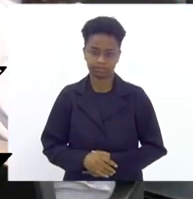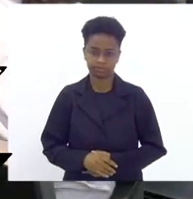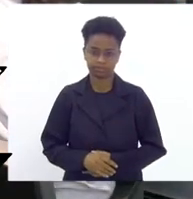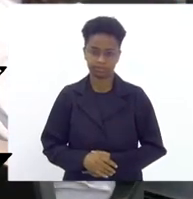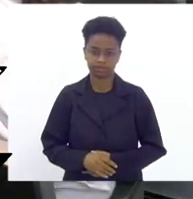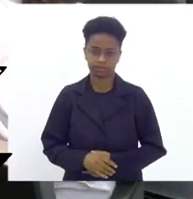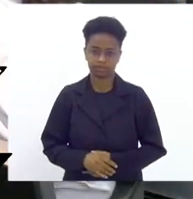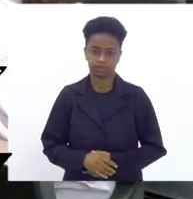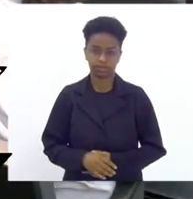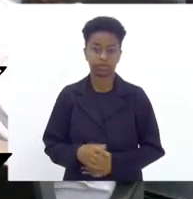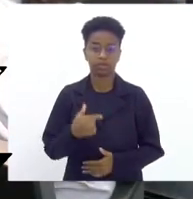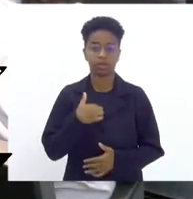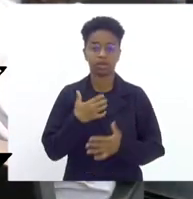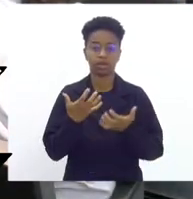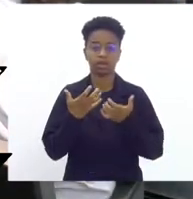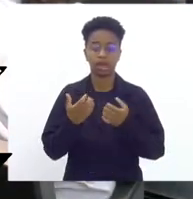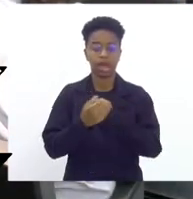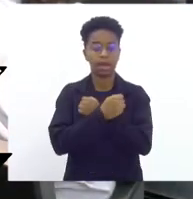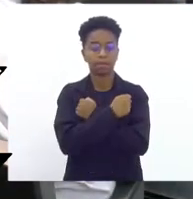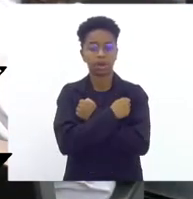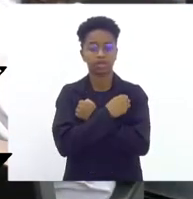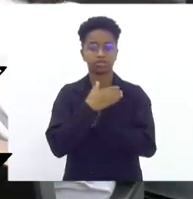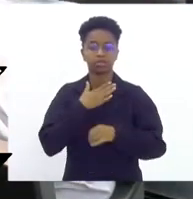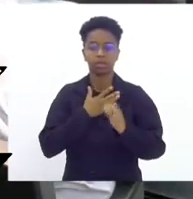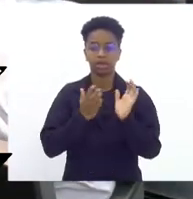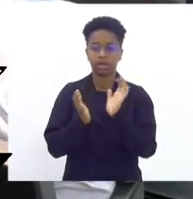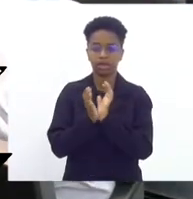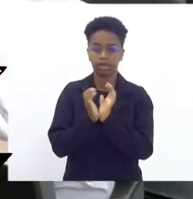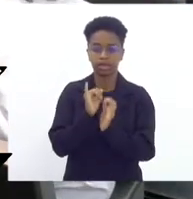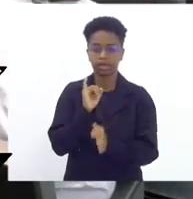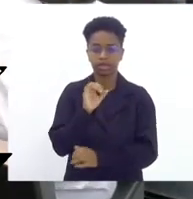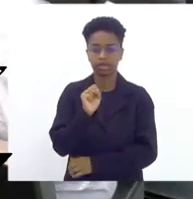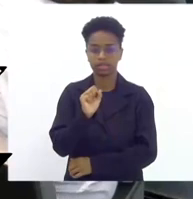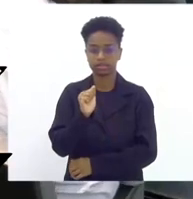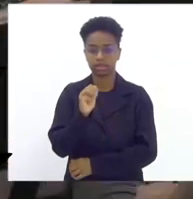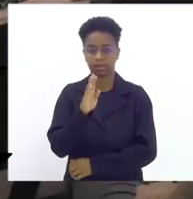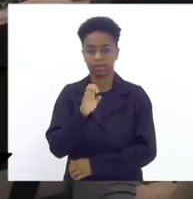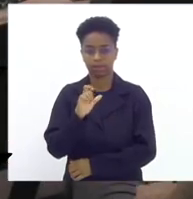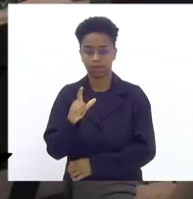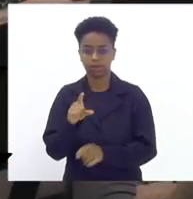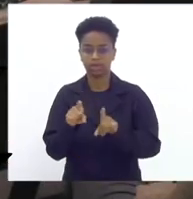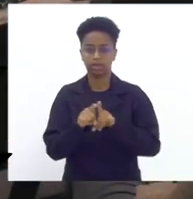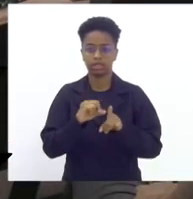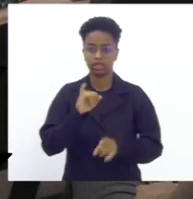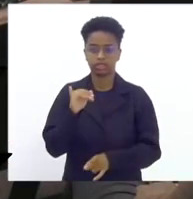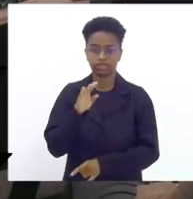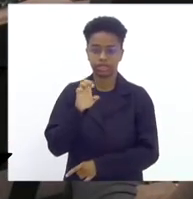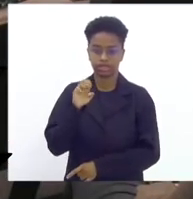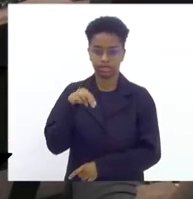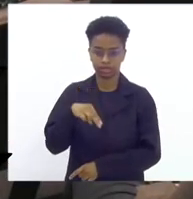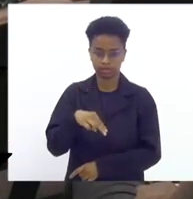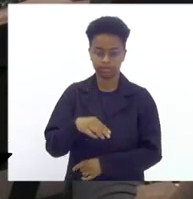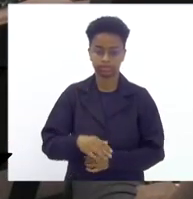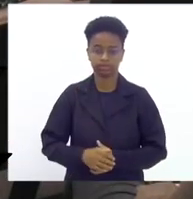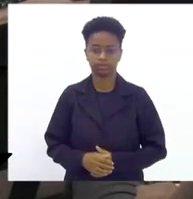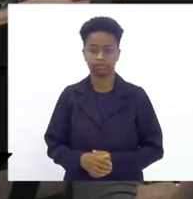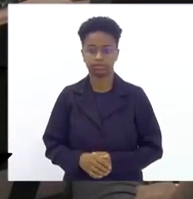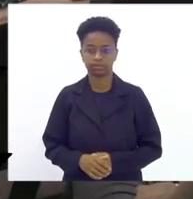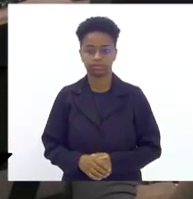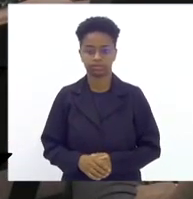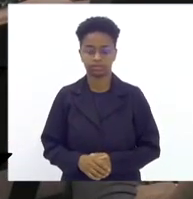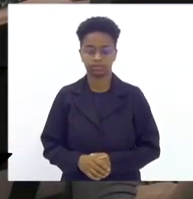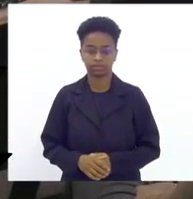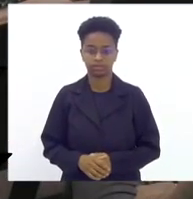quero dar um abraço para minha equipe que é Isabel e Jean Batista e Bob